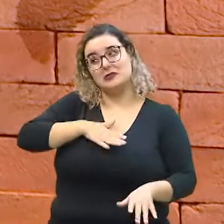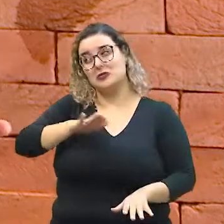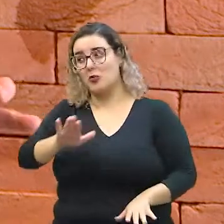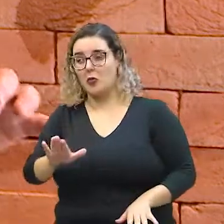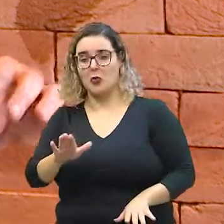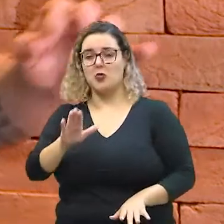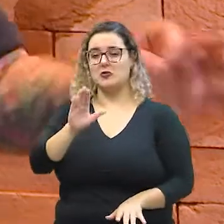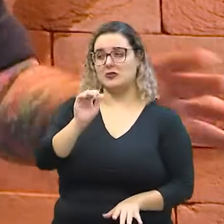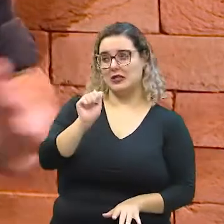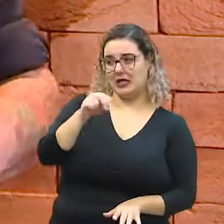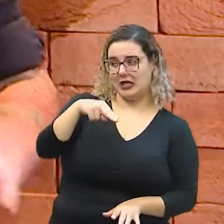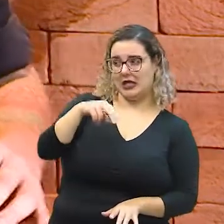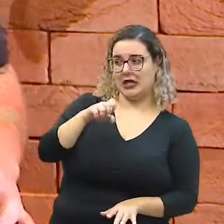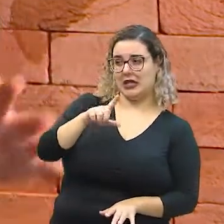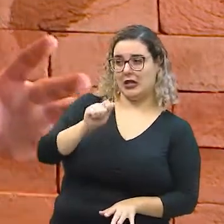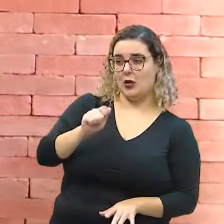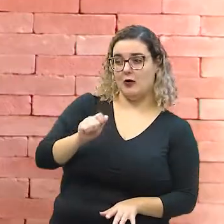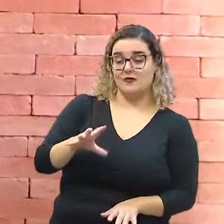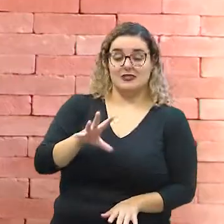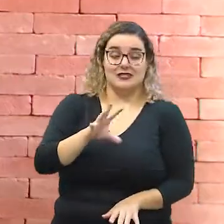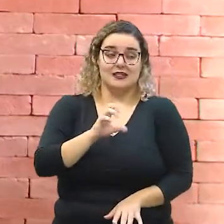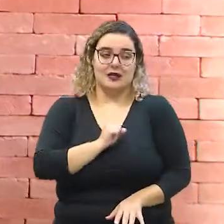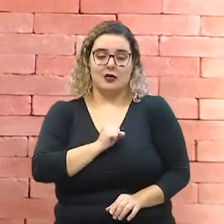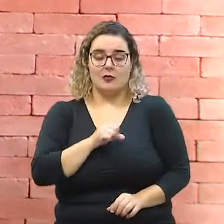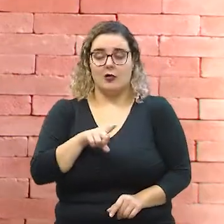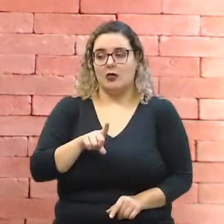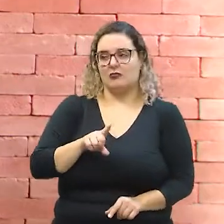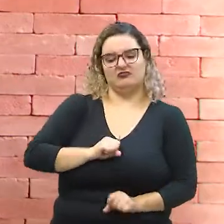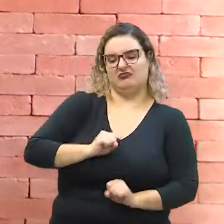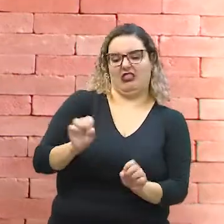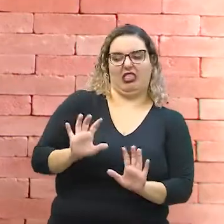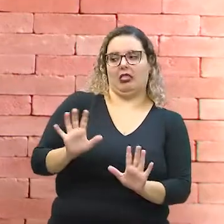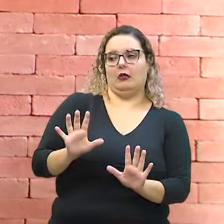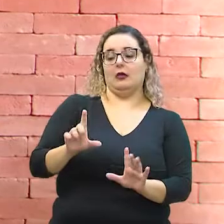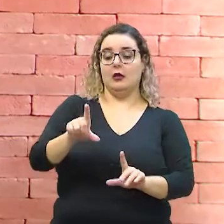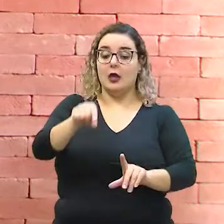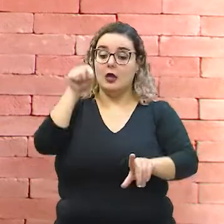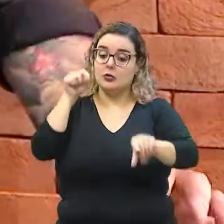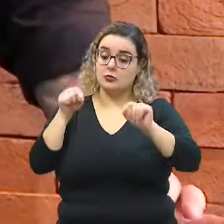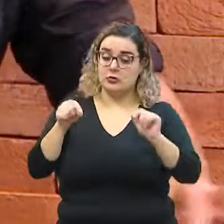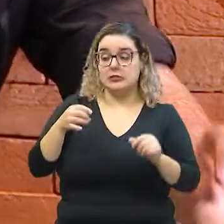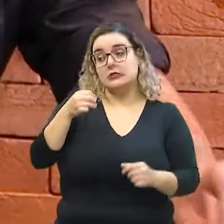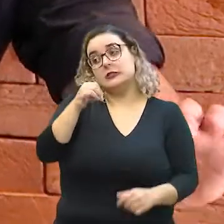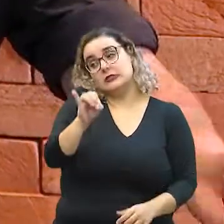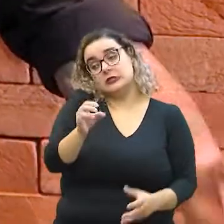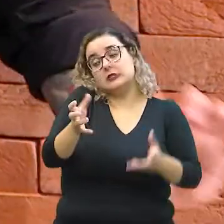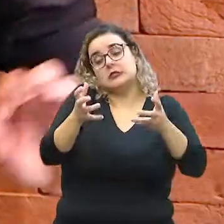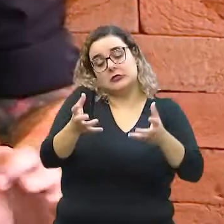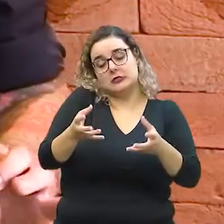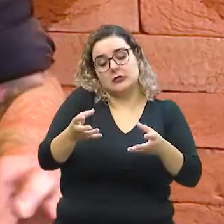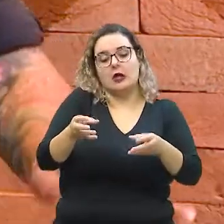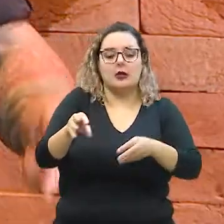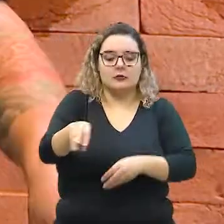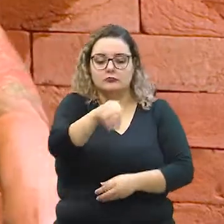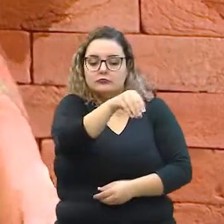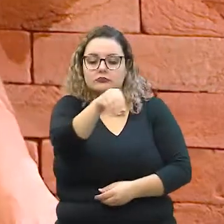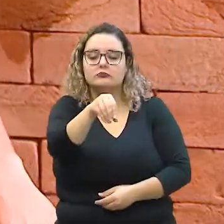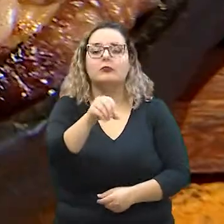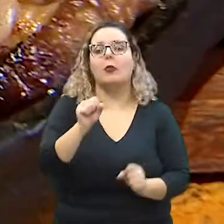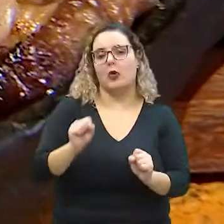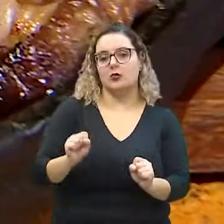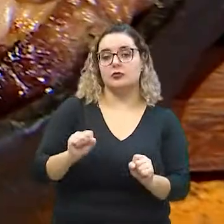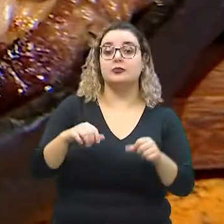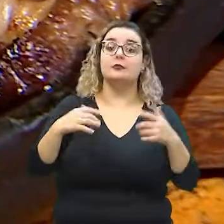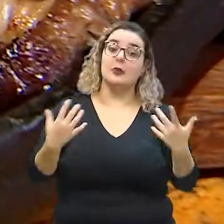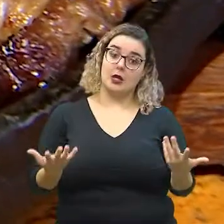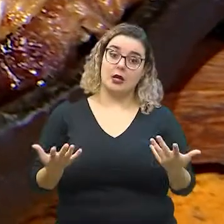a canela é ou você ama ou você odeia, né? É um opcional. É um opcional, então ele tá ali. Se você quiser acessar ele, você vai ali e pega. Em